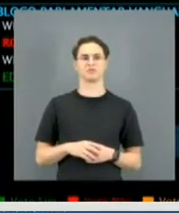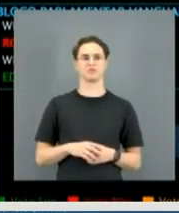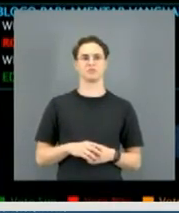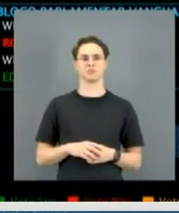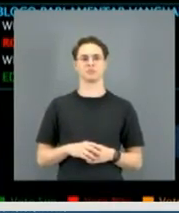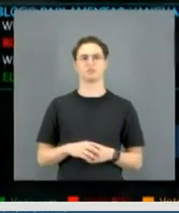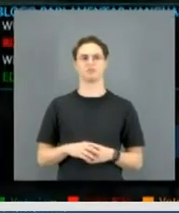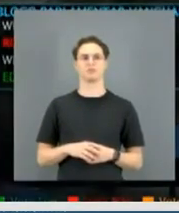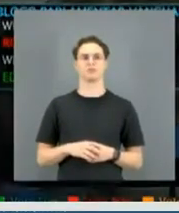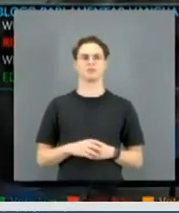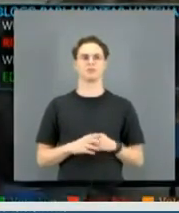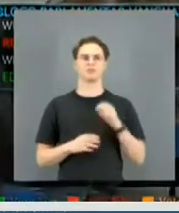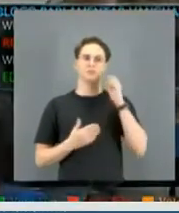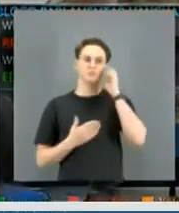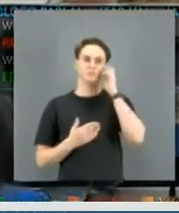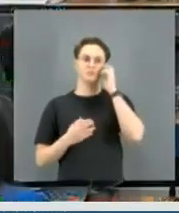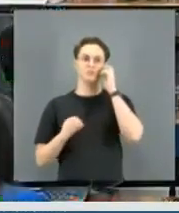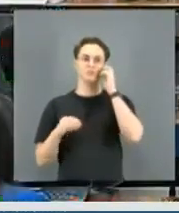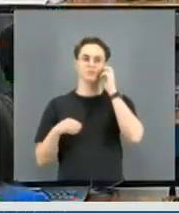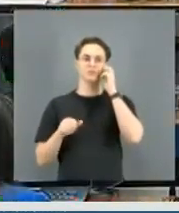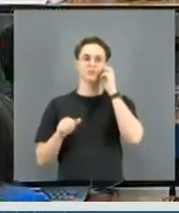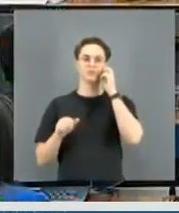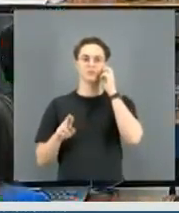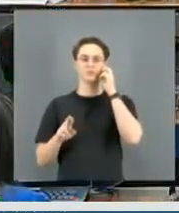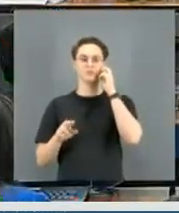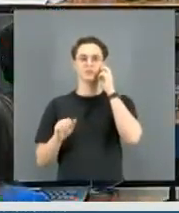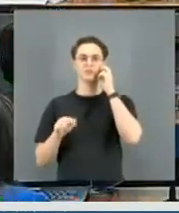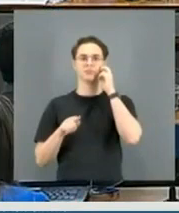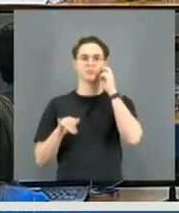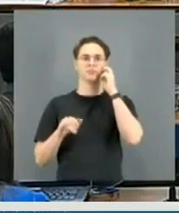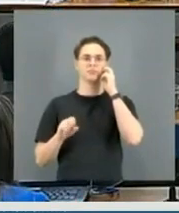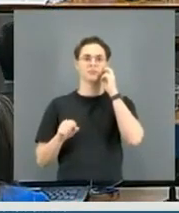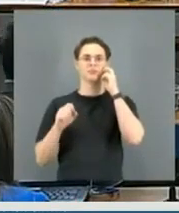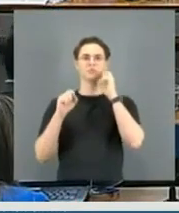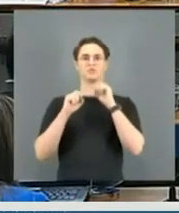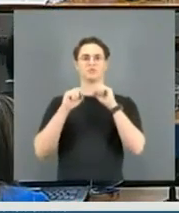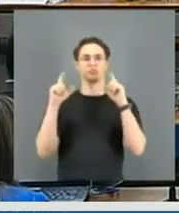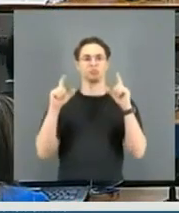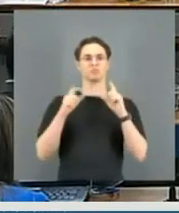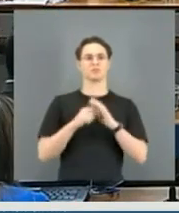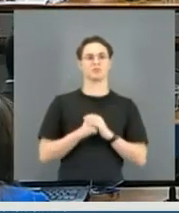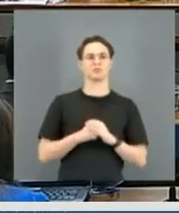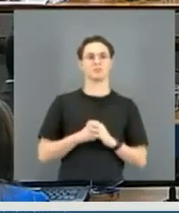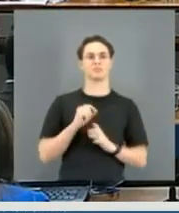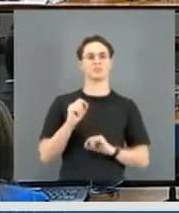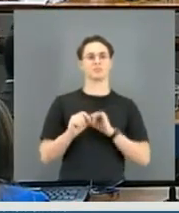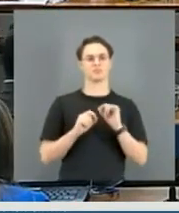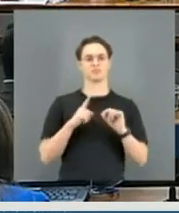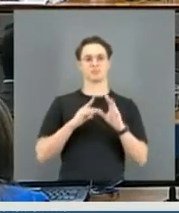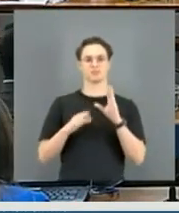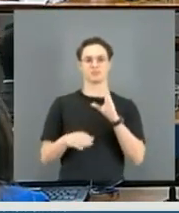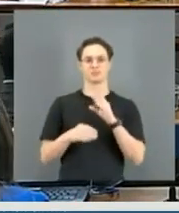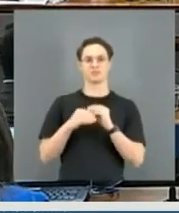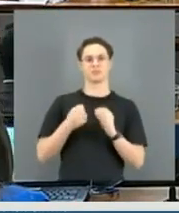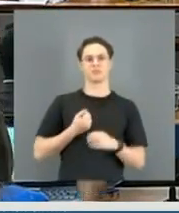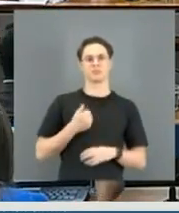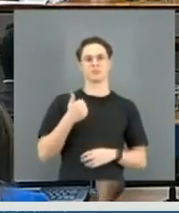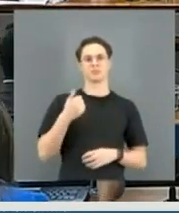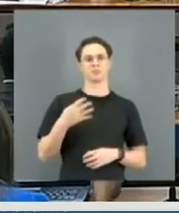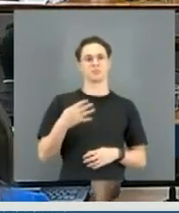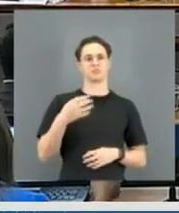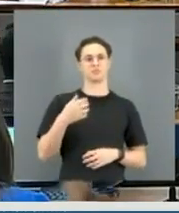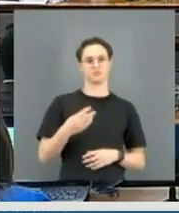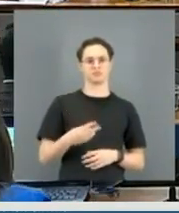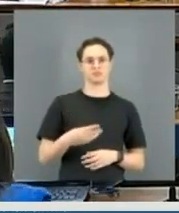Os últimos índices na casa de 5 e pouquinho, né, por cento, graças, como você bem disse, à política de juros do